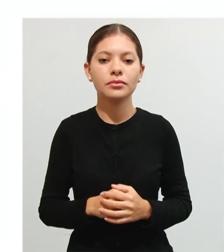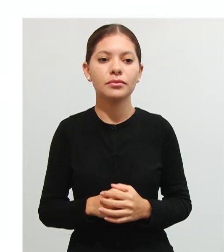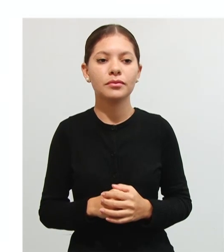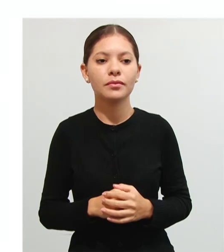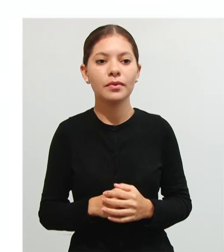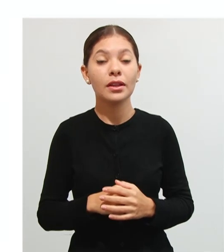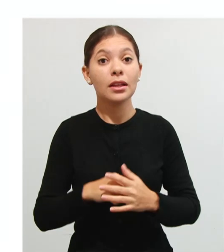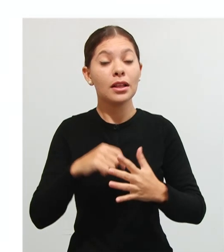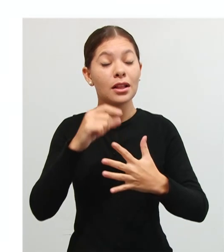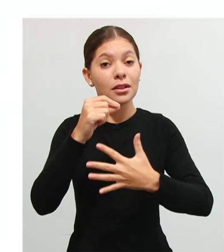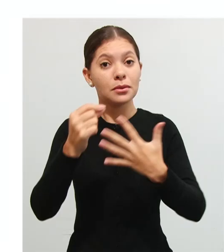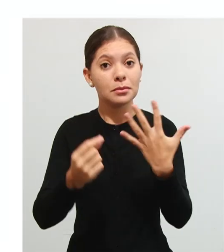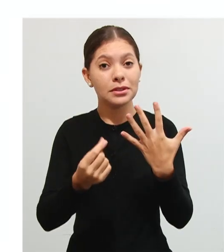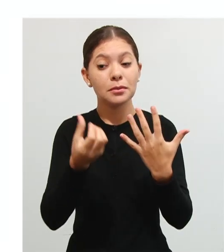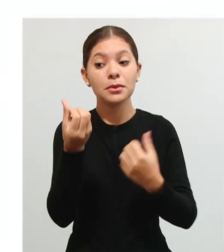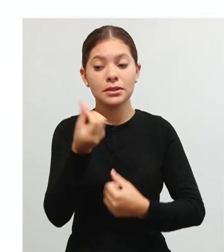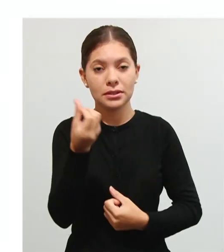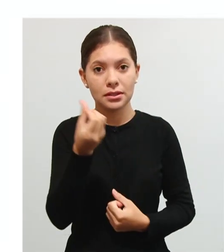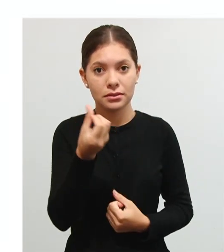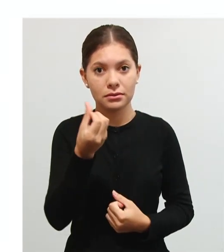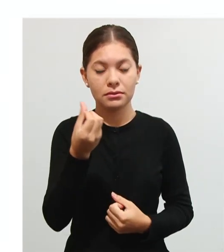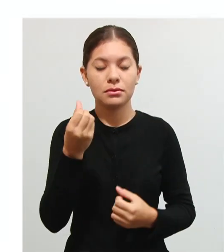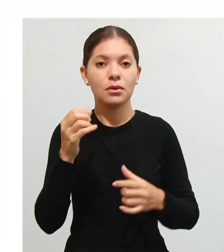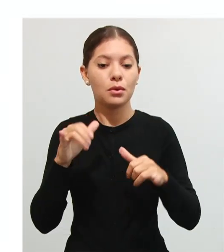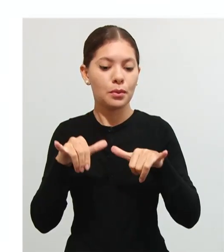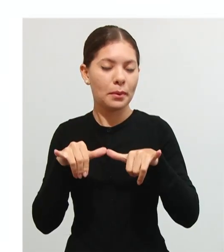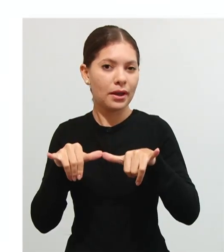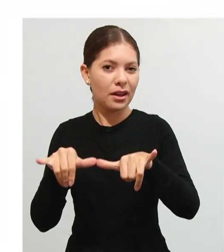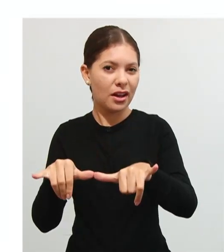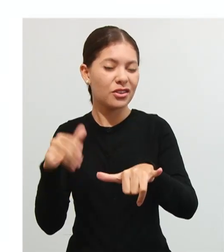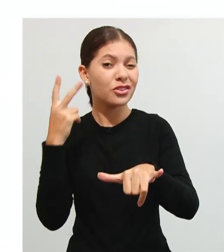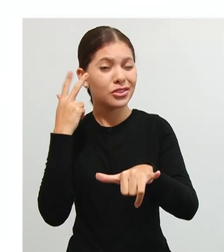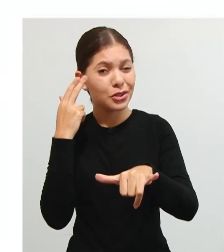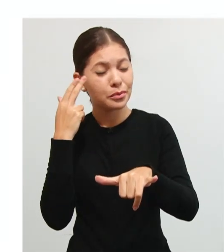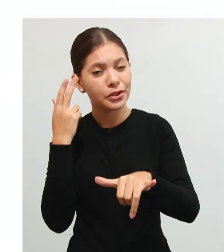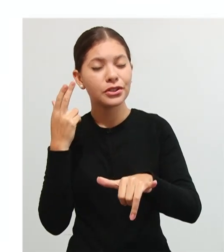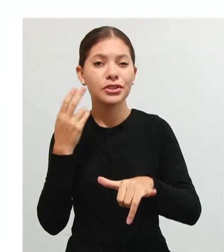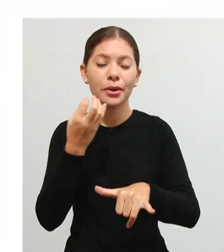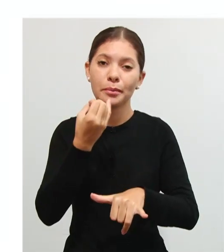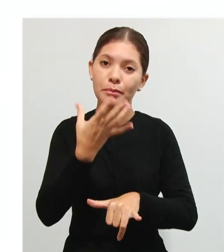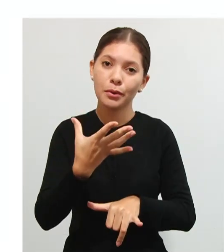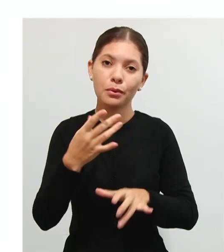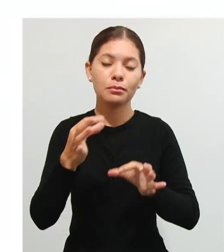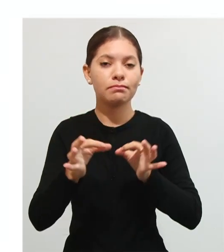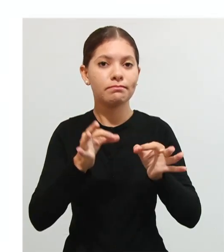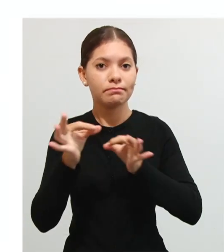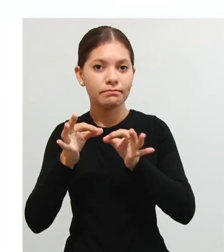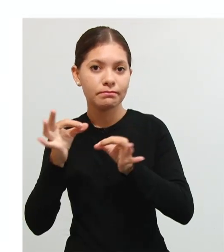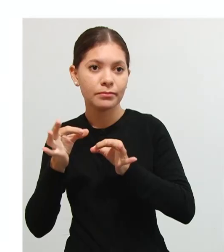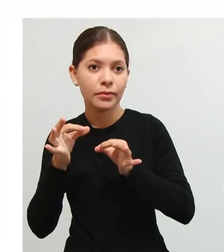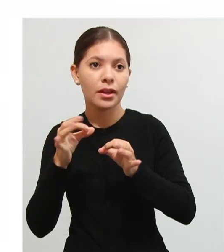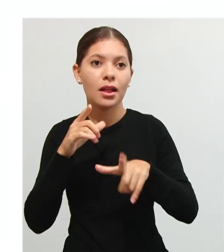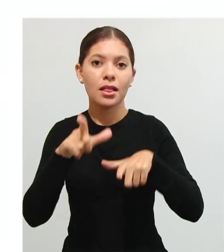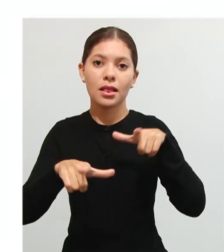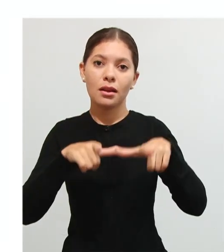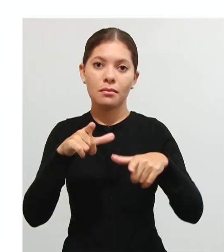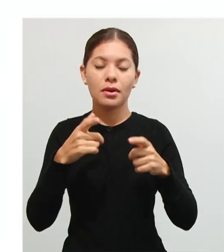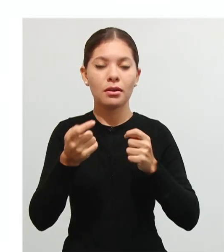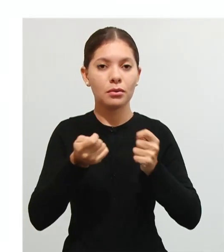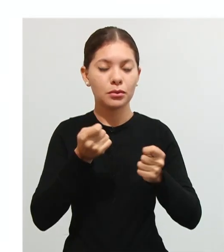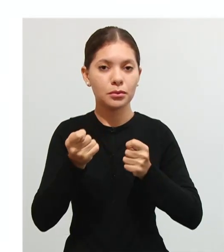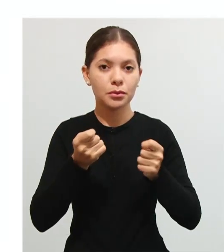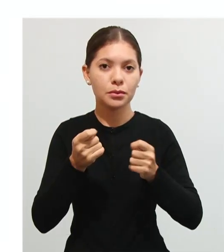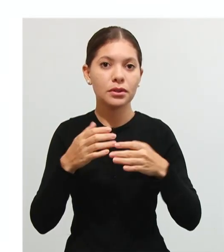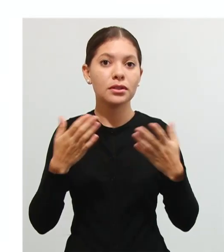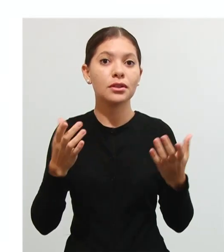No princípio sexto, os mercados geralmente são uma boa maneira de organizar a atividade econômica.